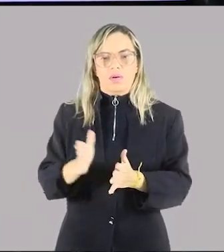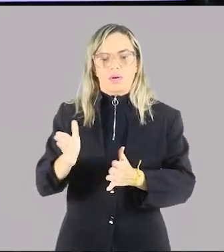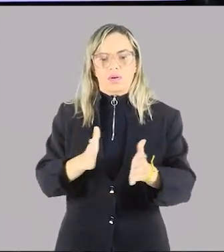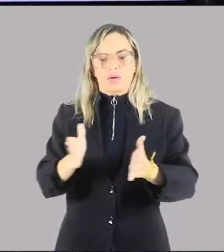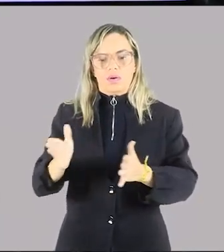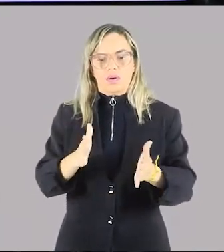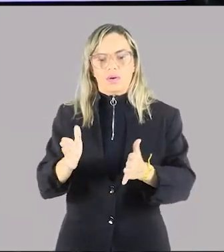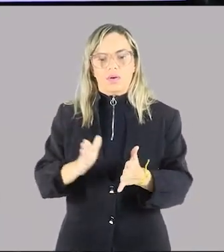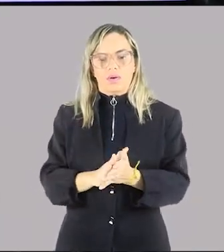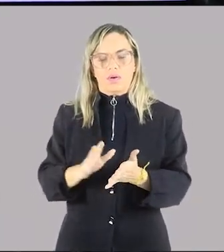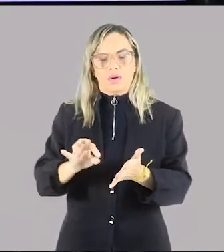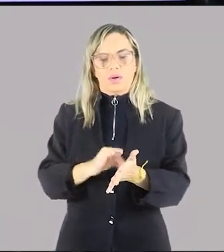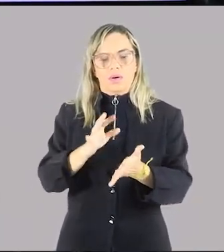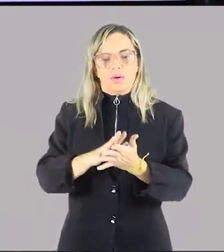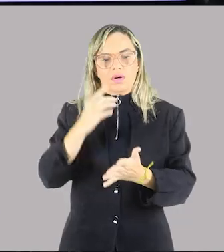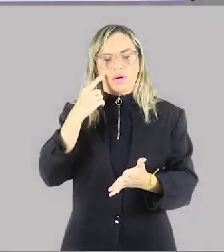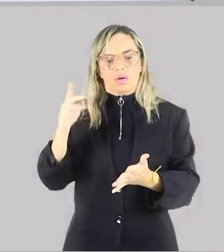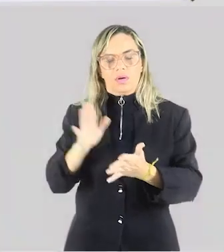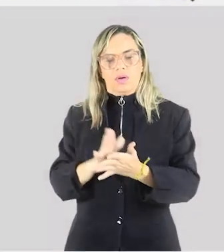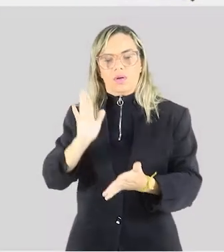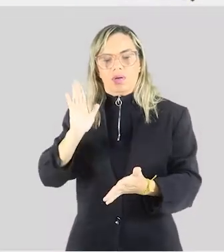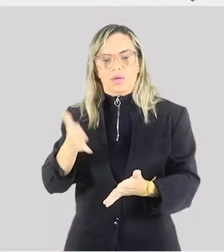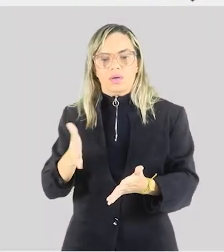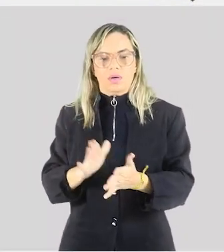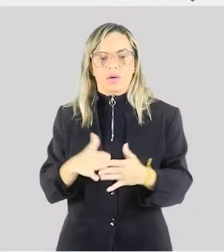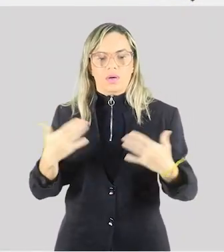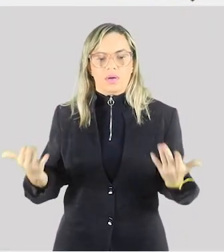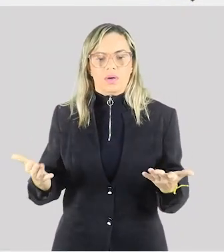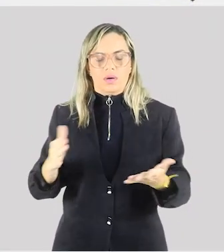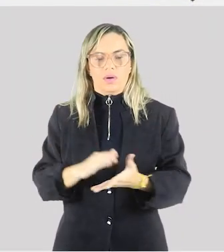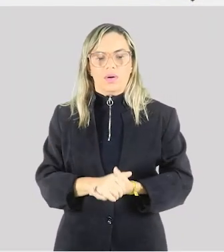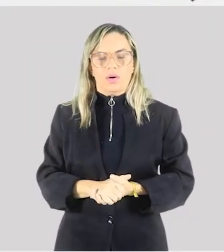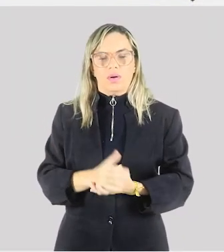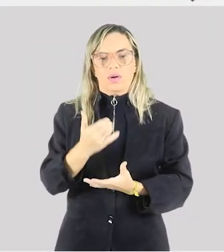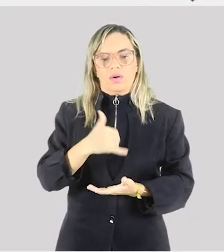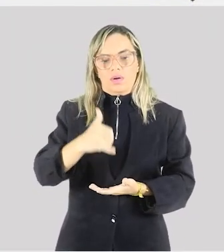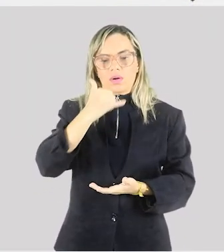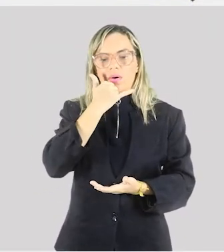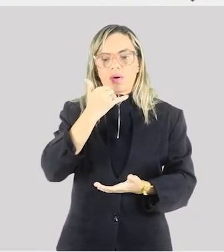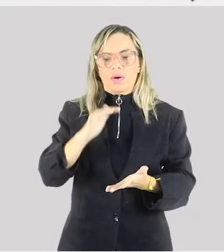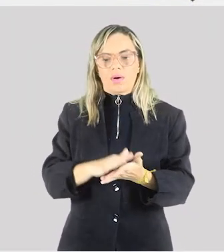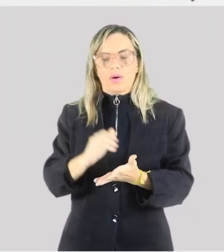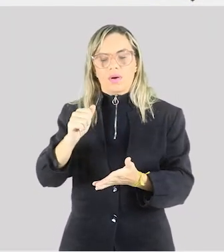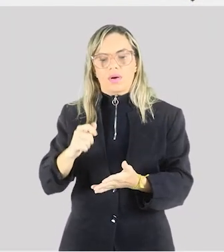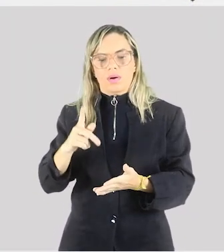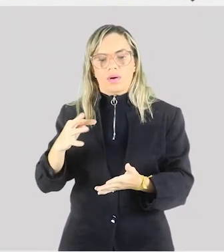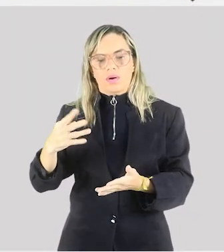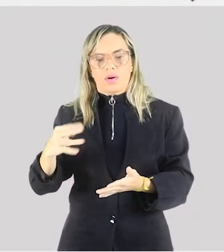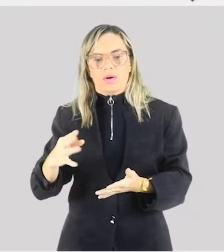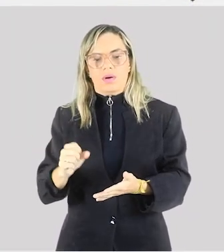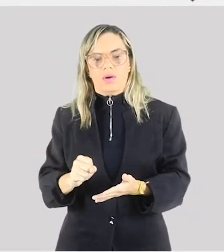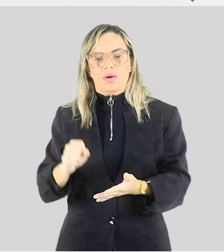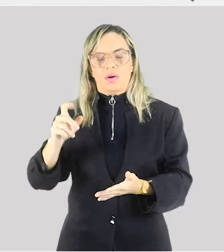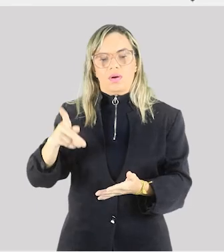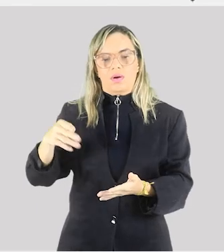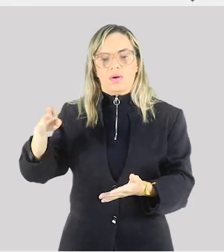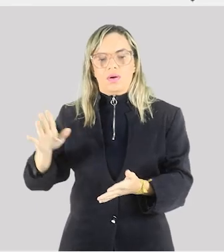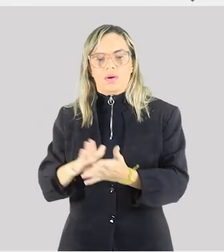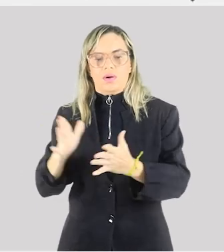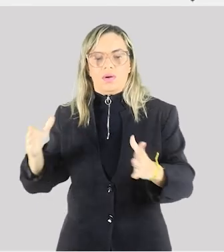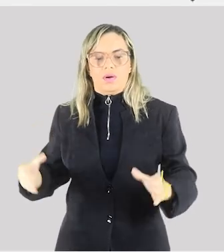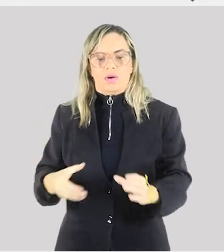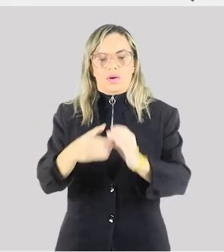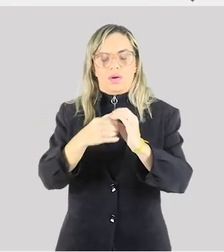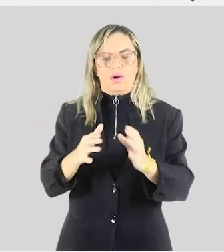bem? Já os servidores, os agentes públicos por colaboração, particulares